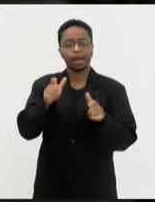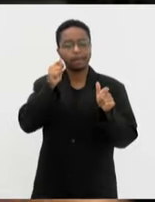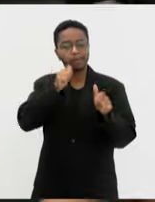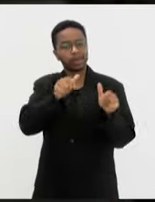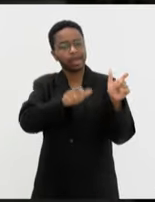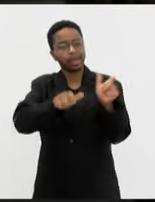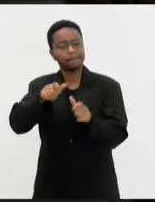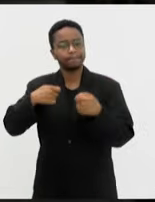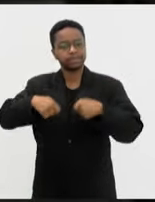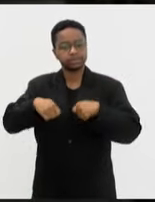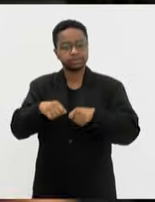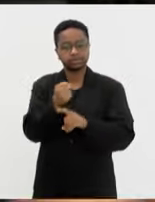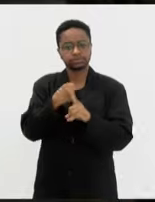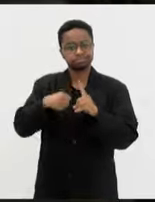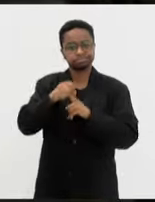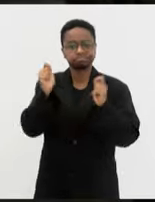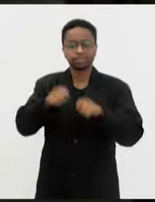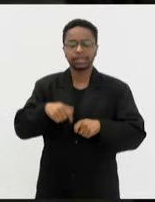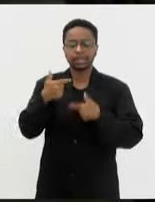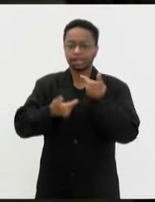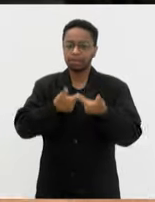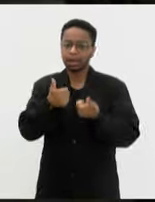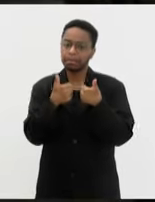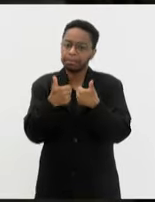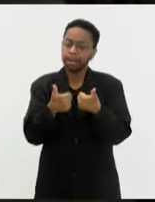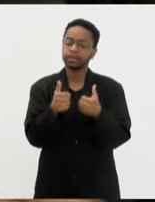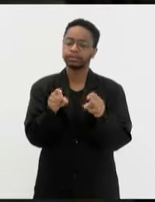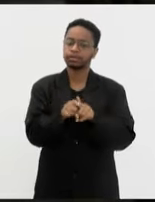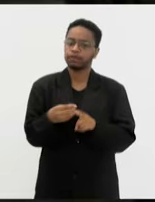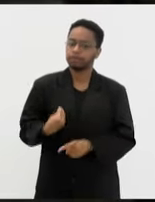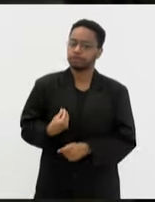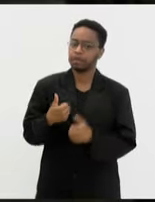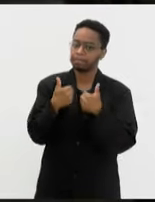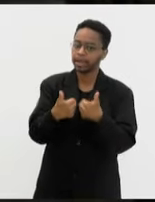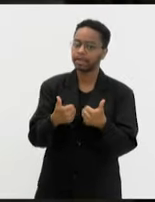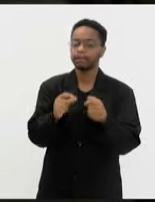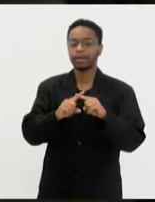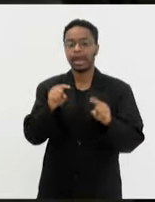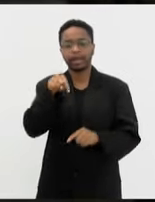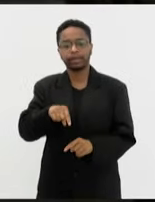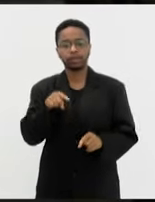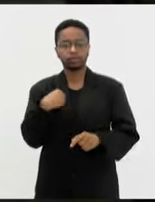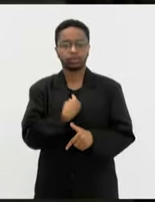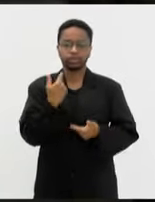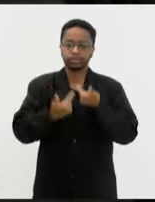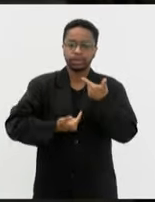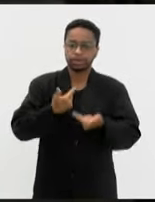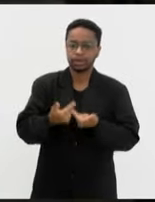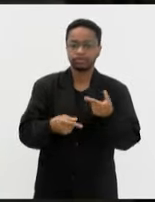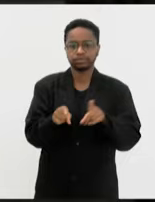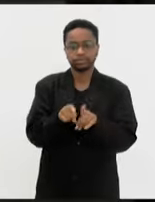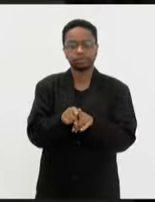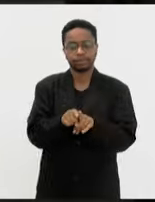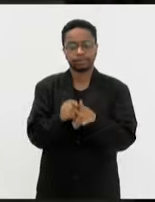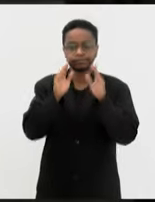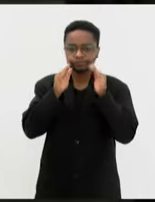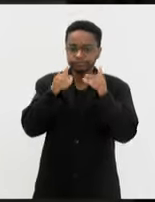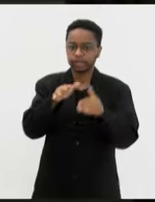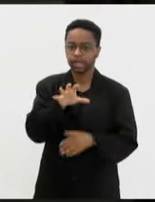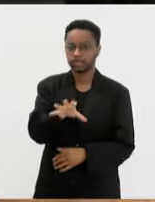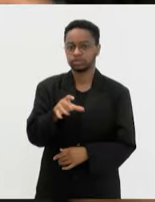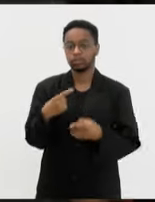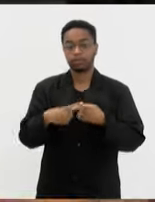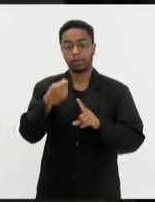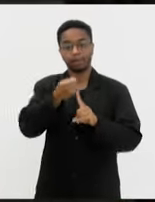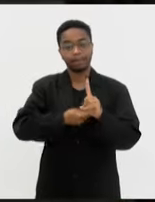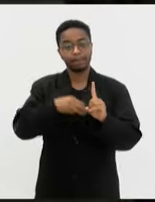para conseguir trabalhar com tranquilidade, viver com tranquilidade. E essa casa aqui, a gente está trabalhando, acho que muito para isso. Então, o mês de março é um mês que